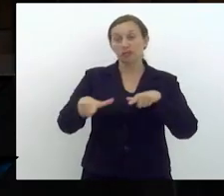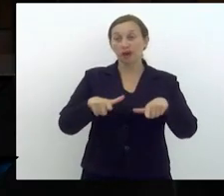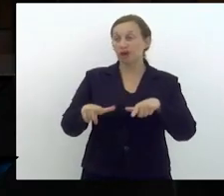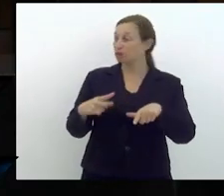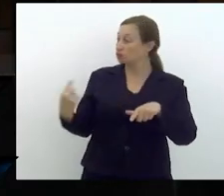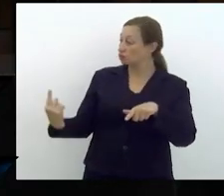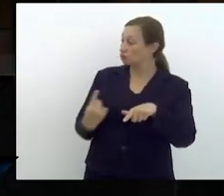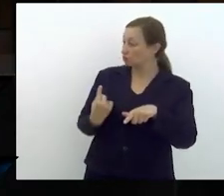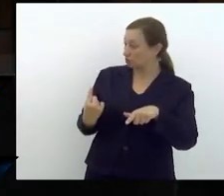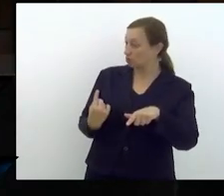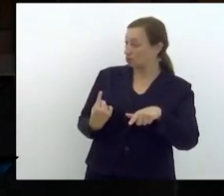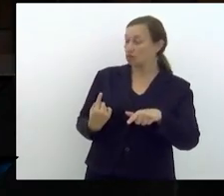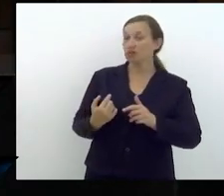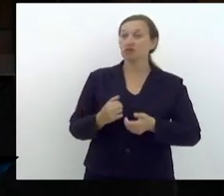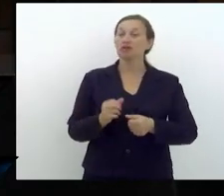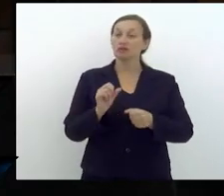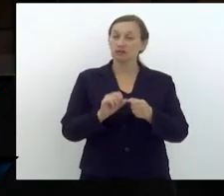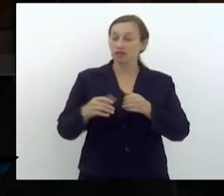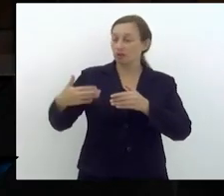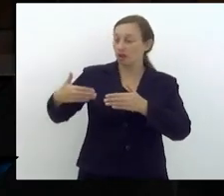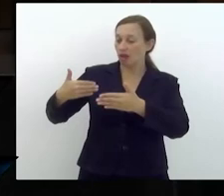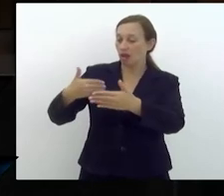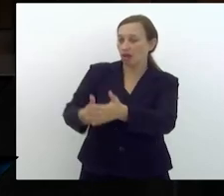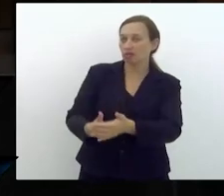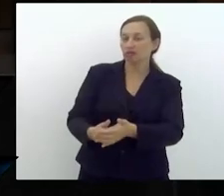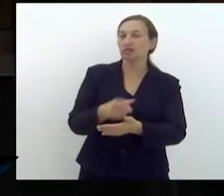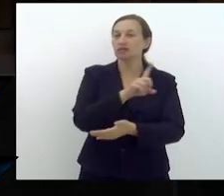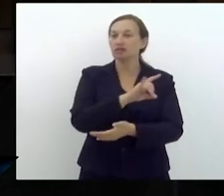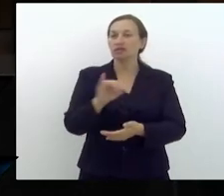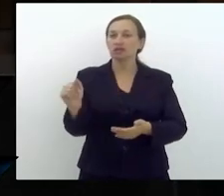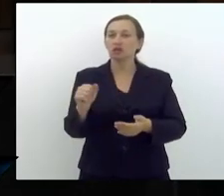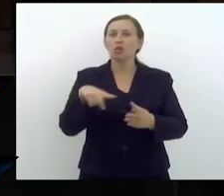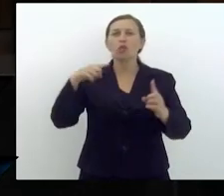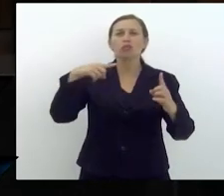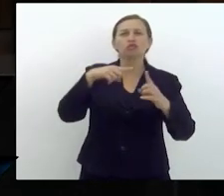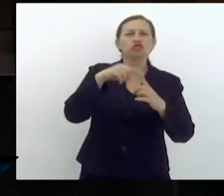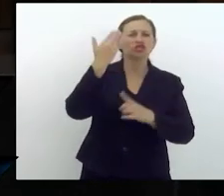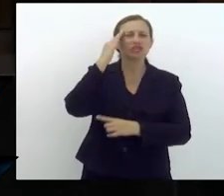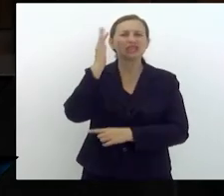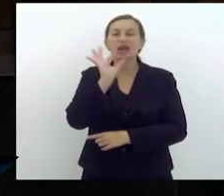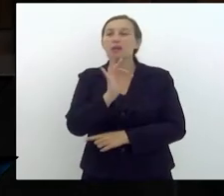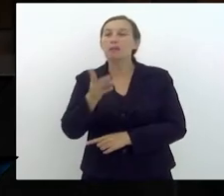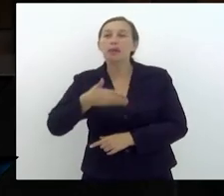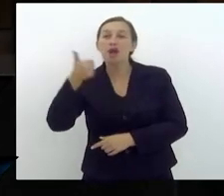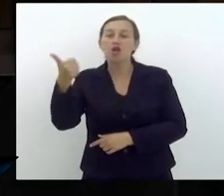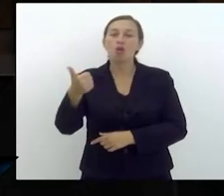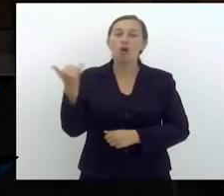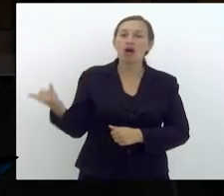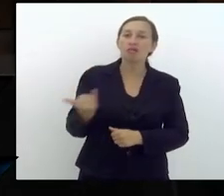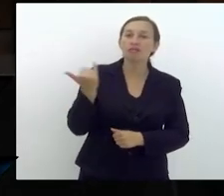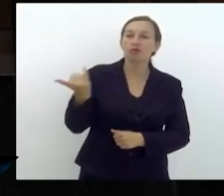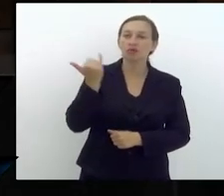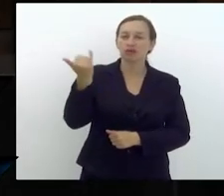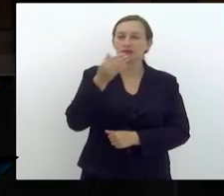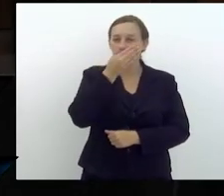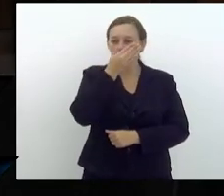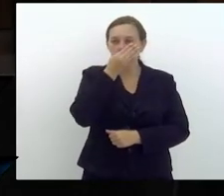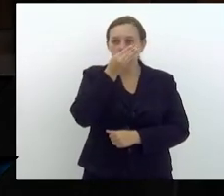ao longo desses 100 dias o objetivo de entender um pouco a importância